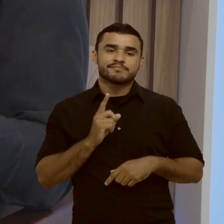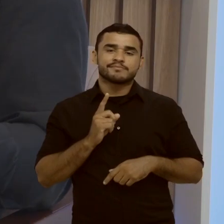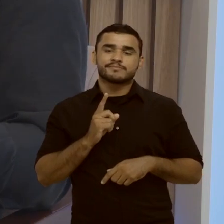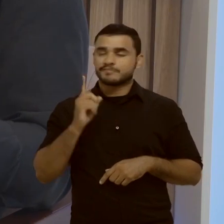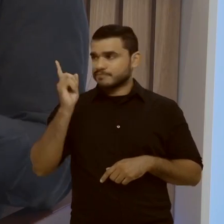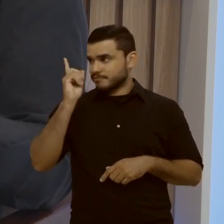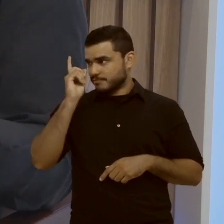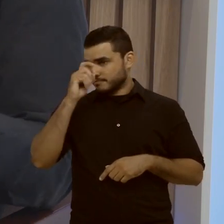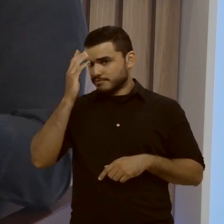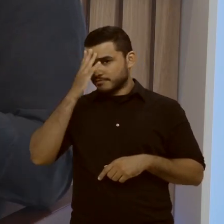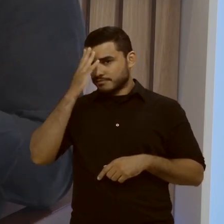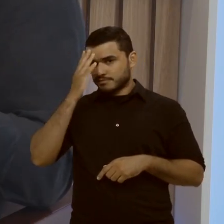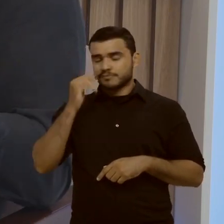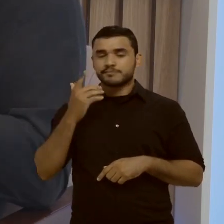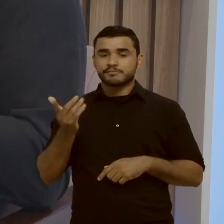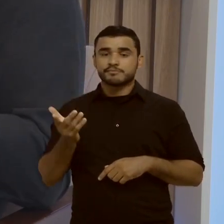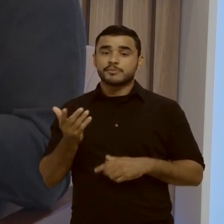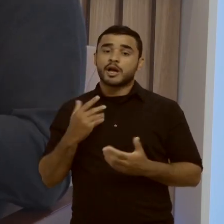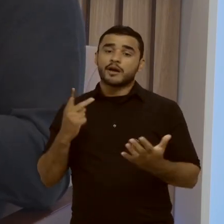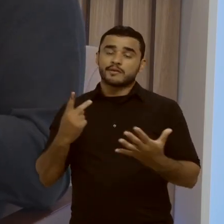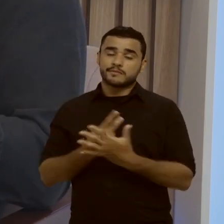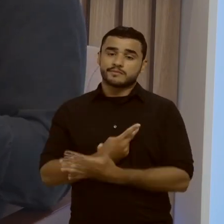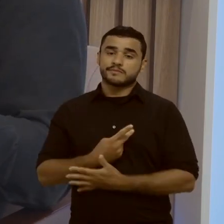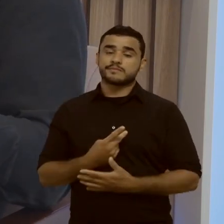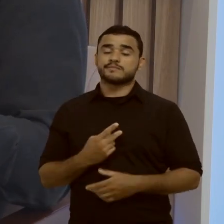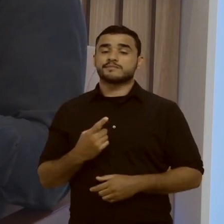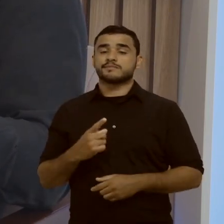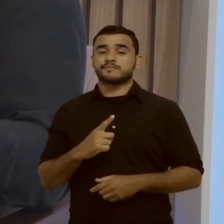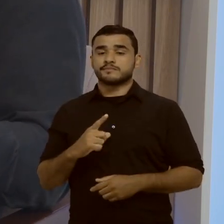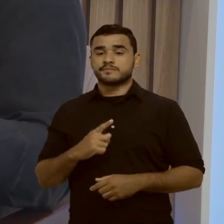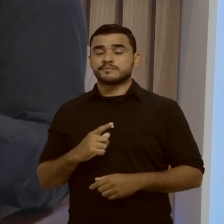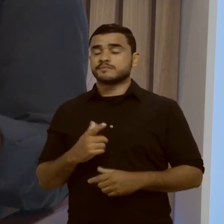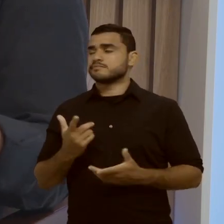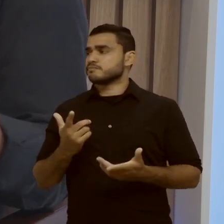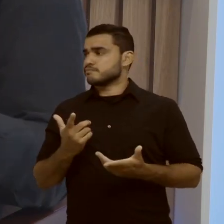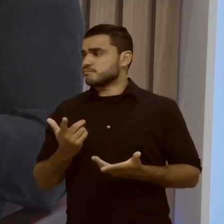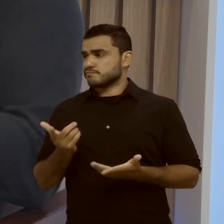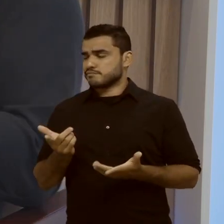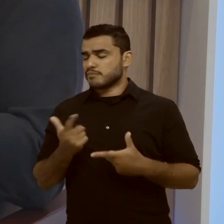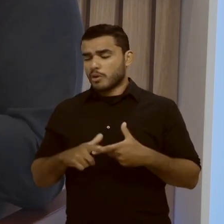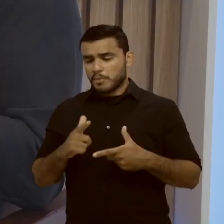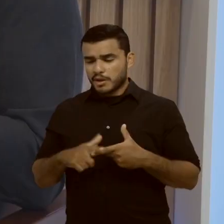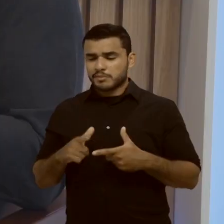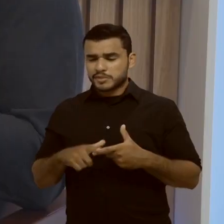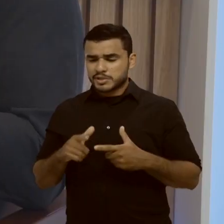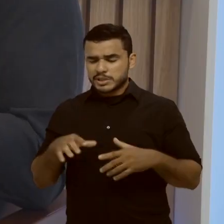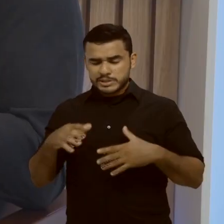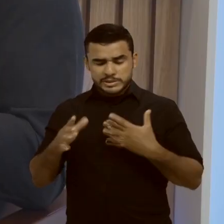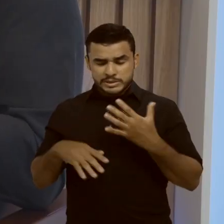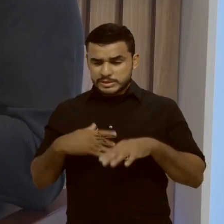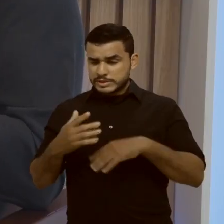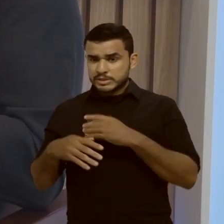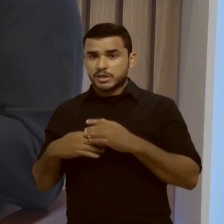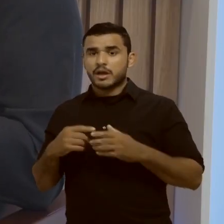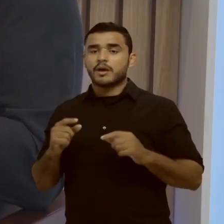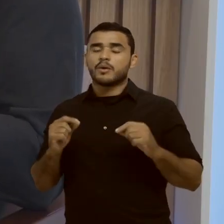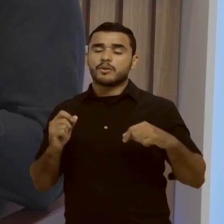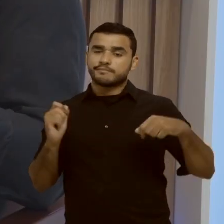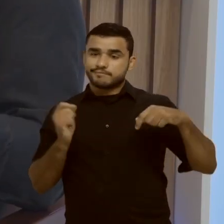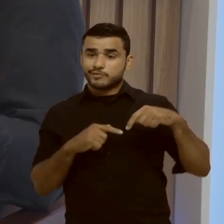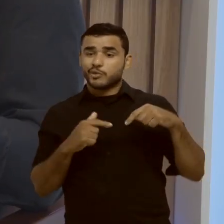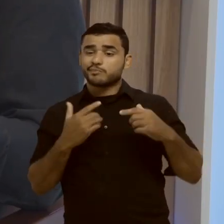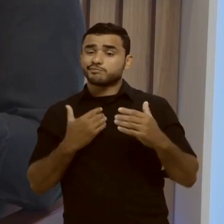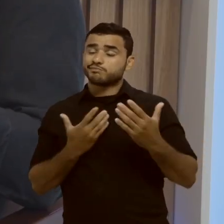e falhou no gol, por exemplo. Não só naquele gol, ele já tinha falhado 2 vezes, poderia até ter sofrido gol